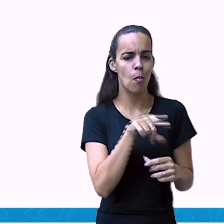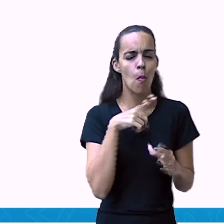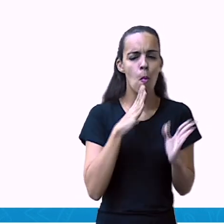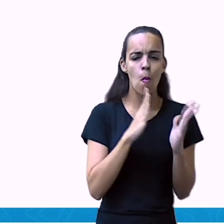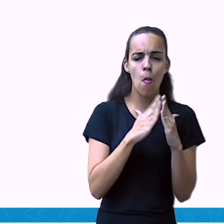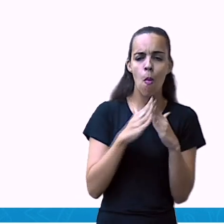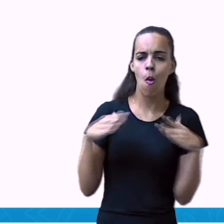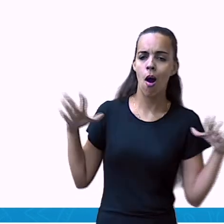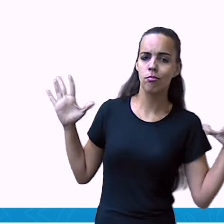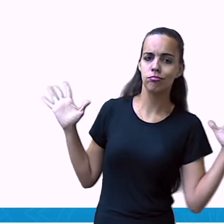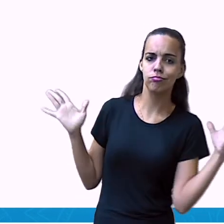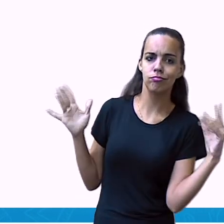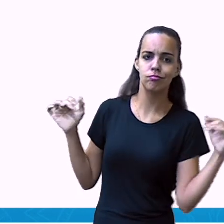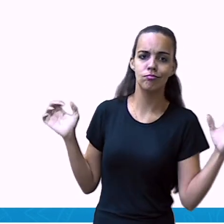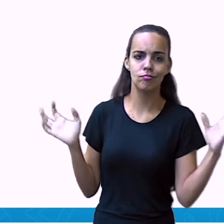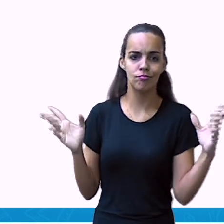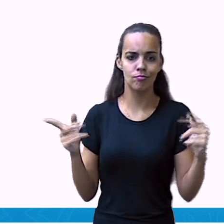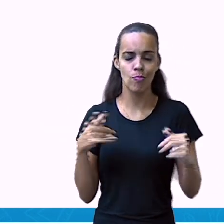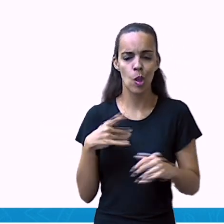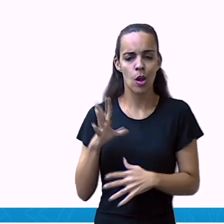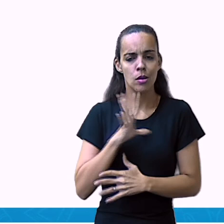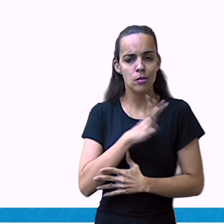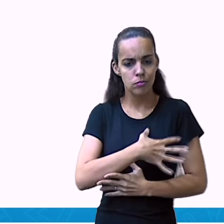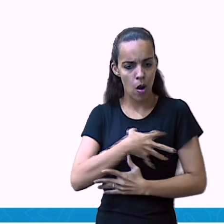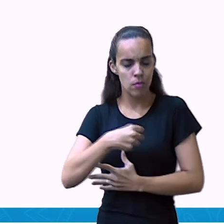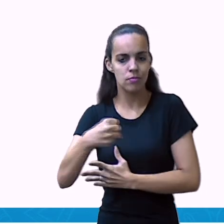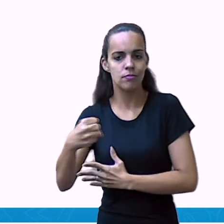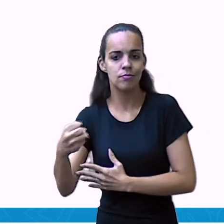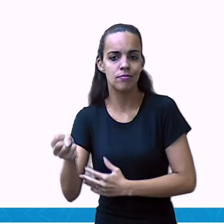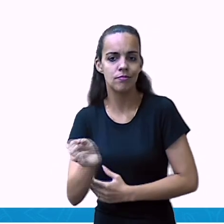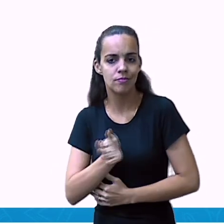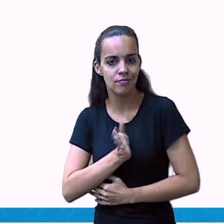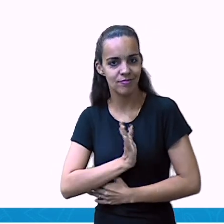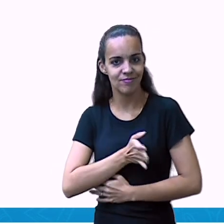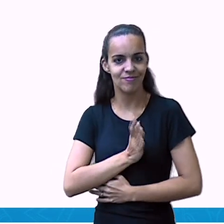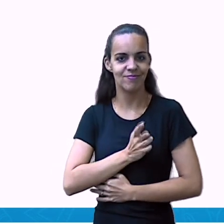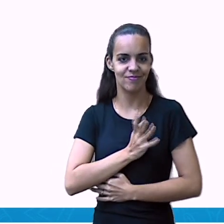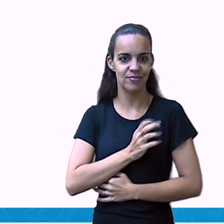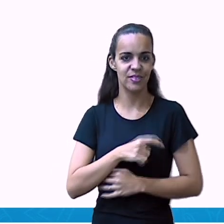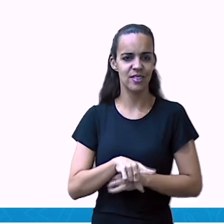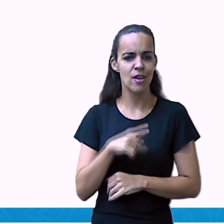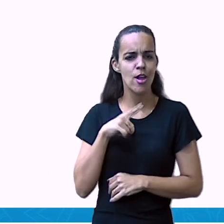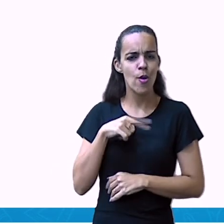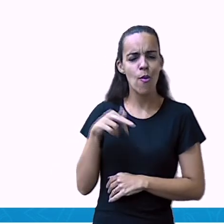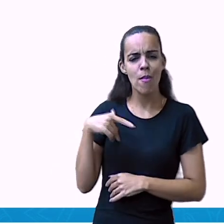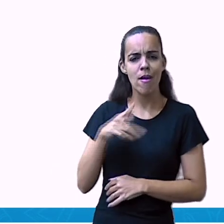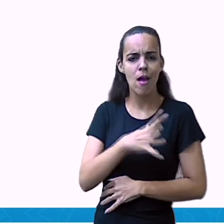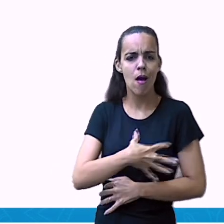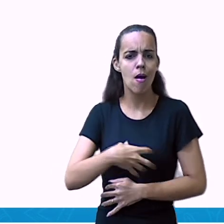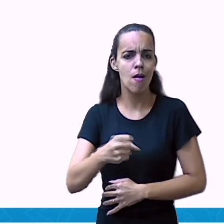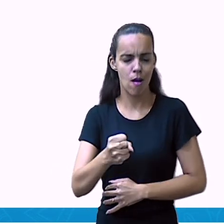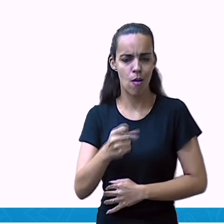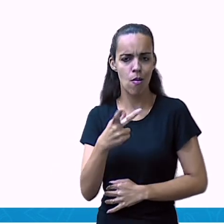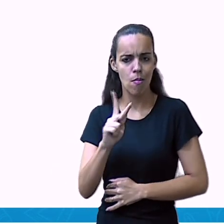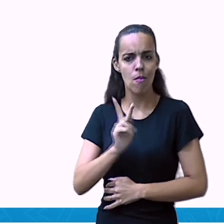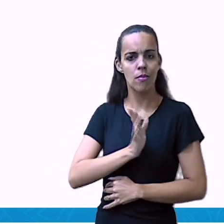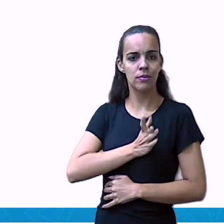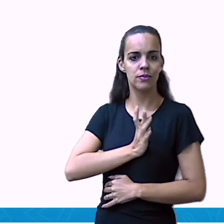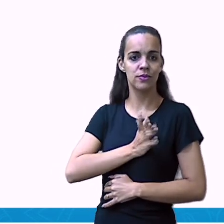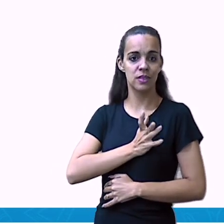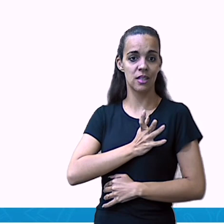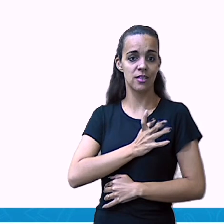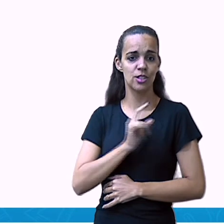um anjo que roubou meu coração. Se eu roubei teu coração,